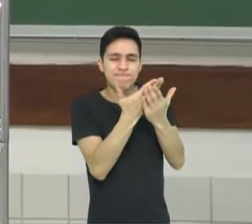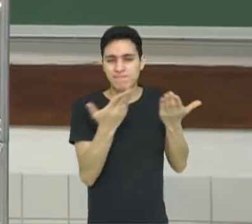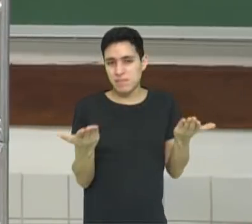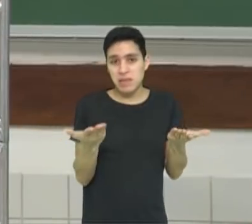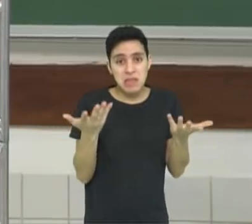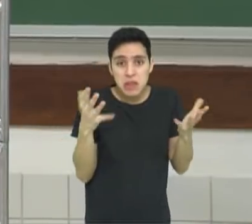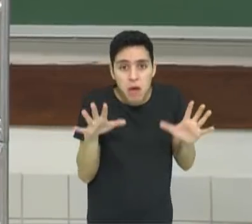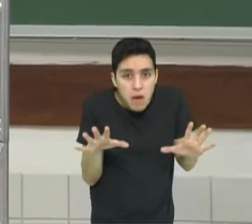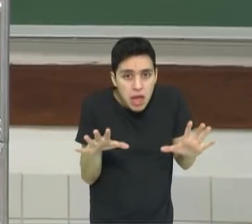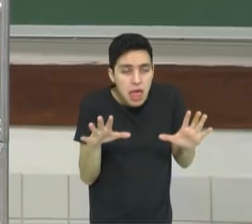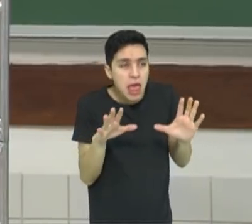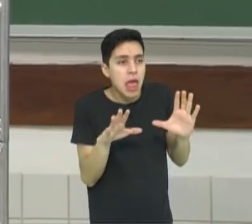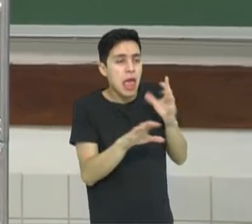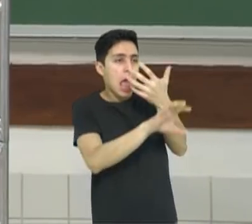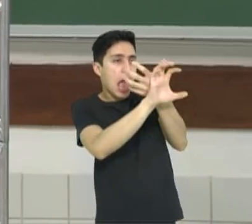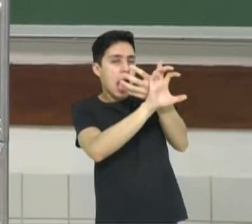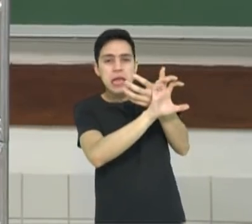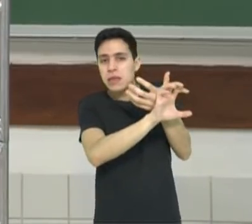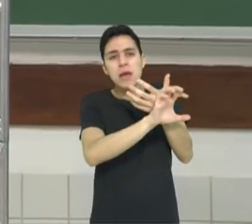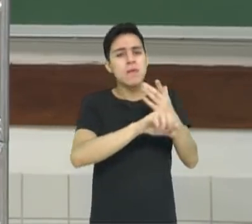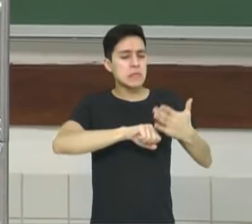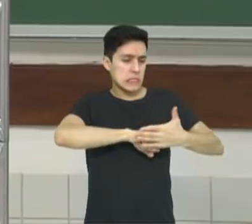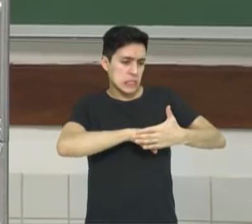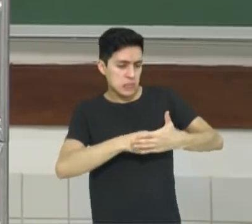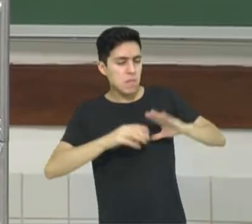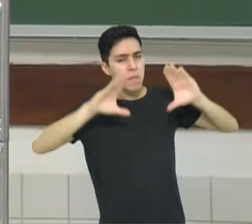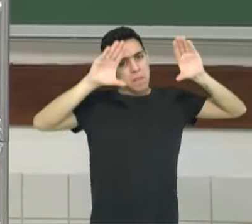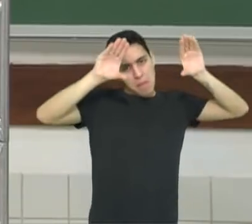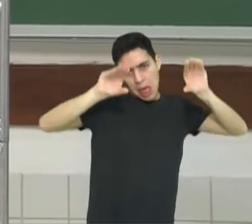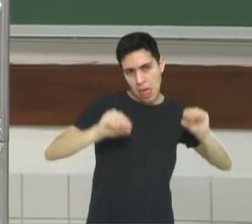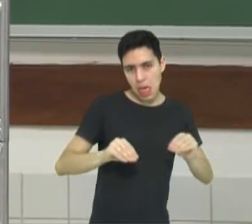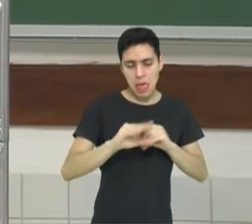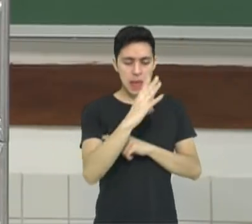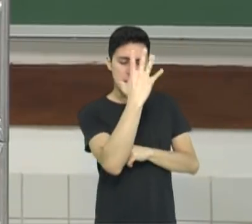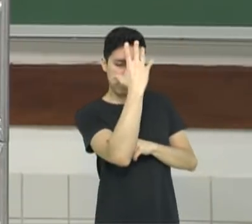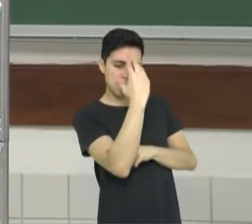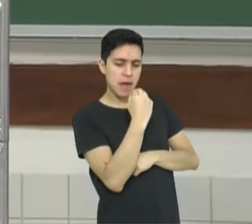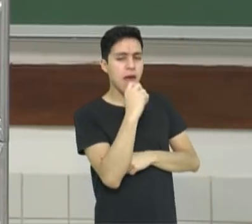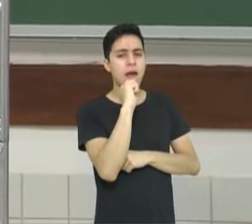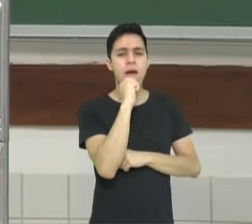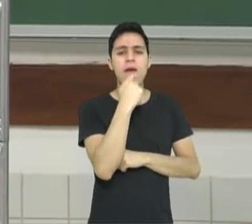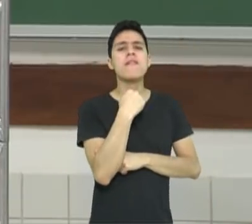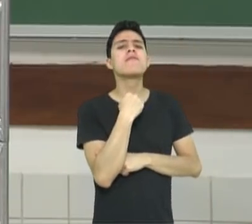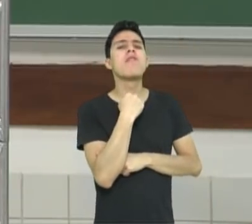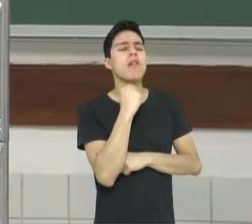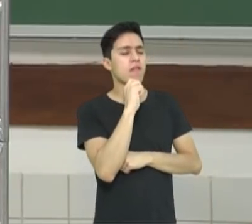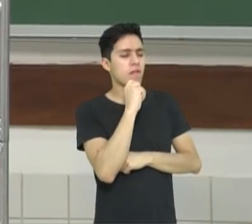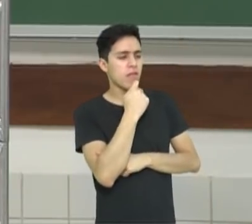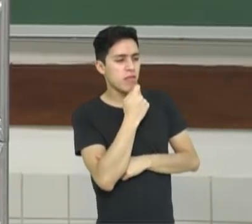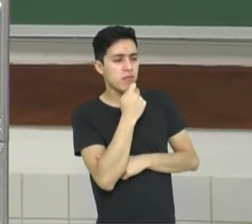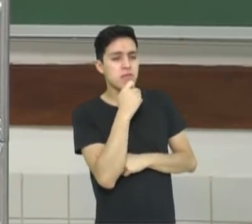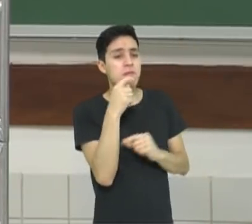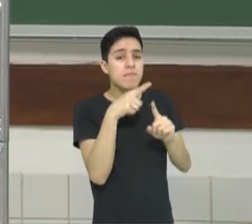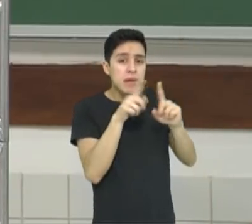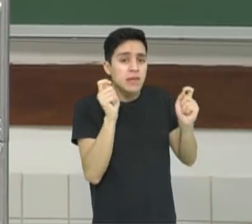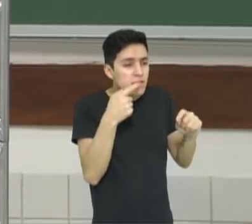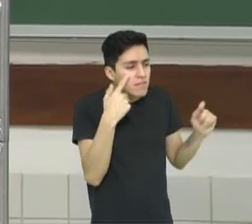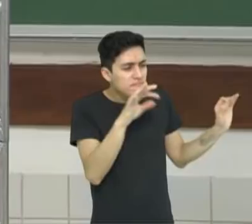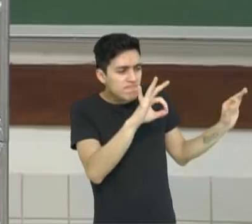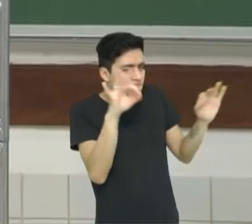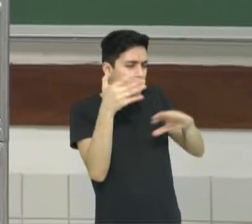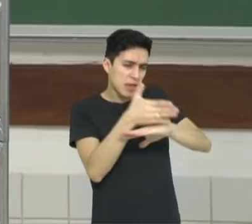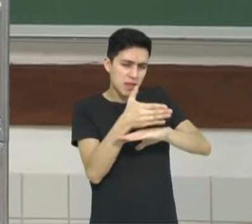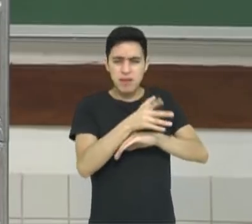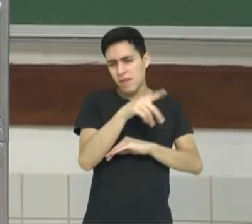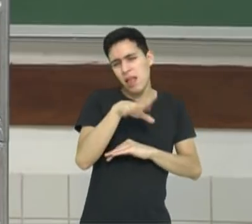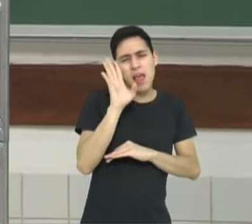quiser aparecer, você coloca lá, bloqueia o vídeo e bloqueia o microfone. Pronto, mas você participa. Ah, mas é